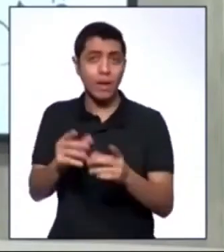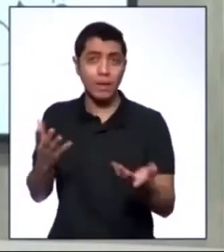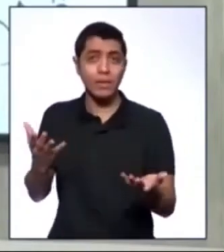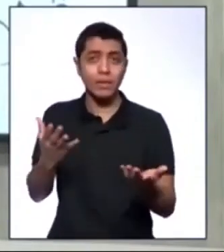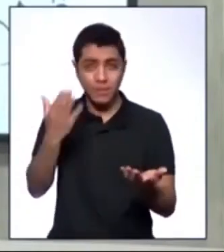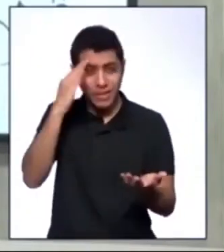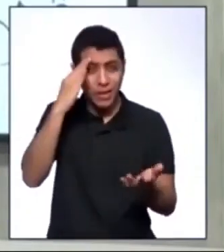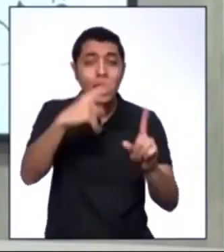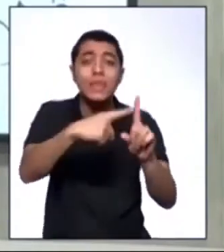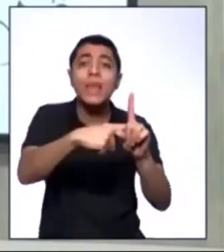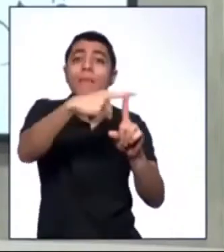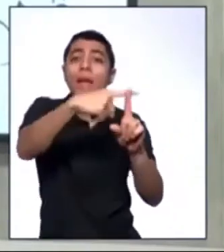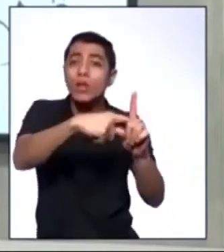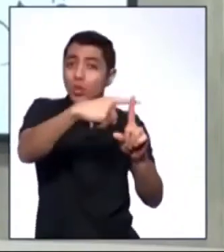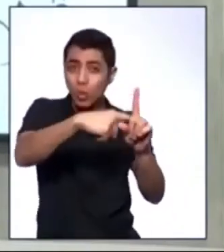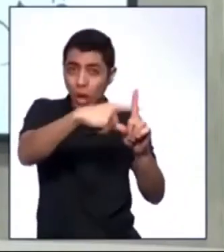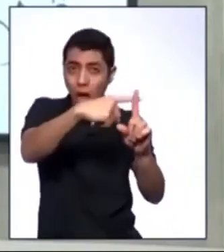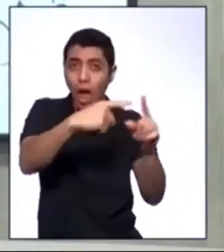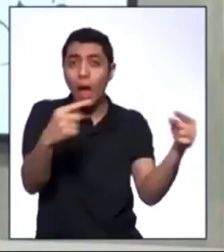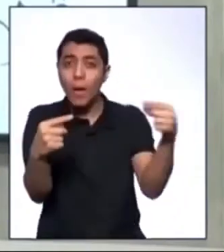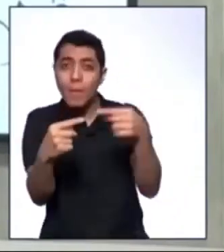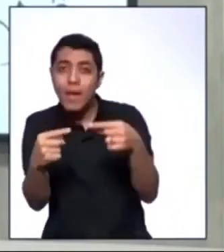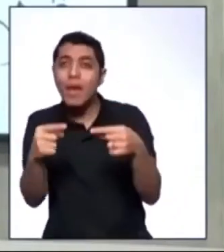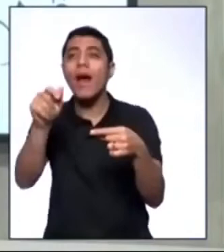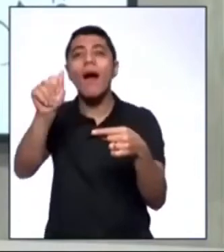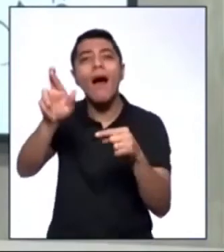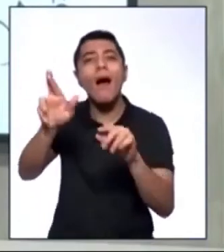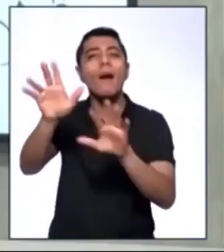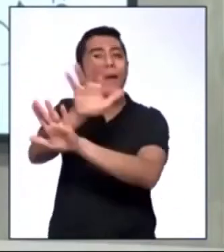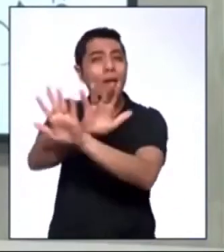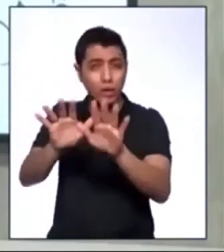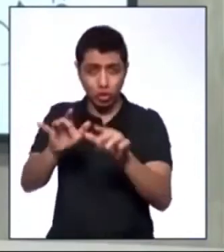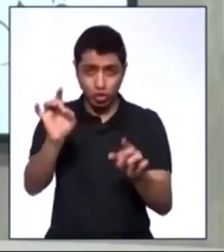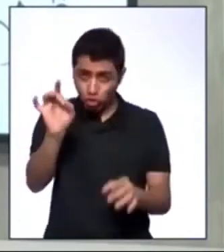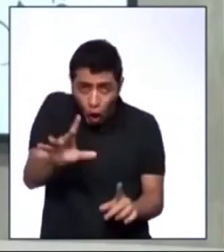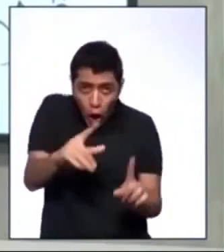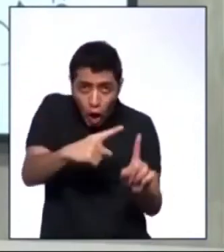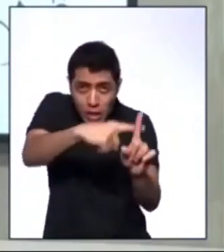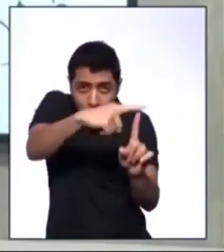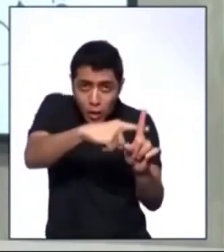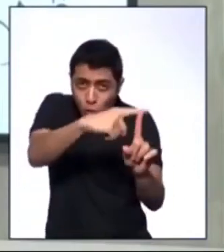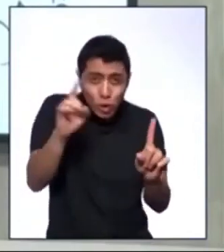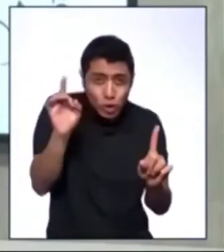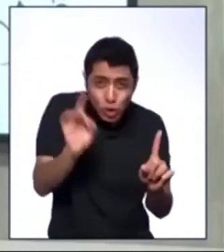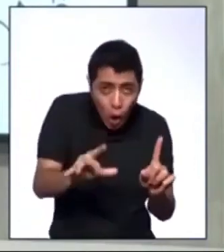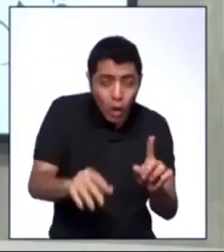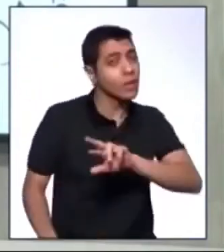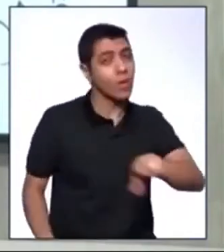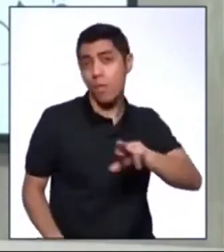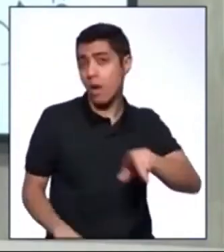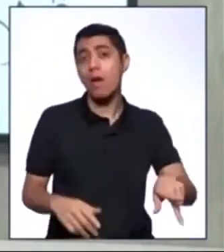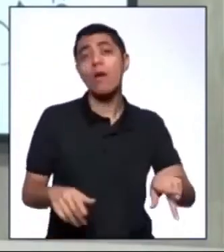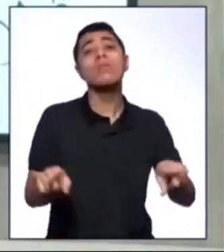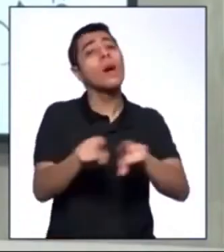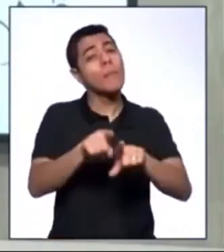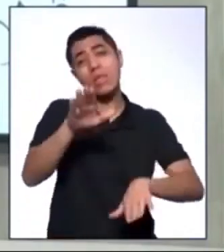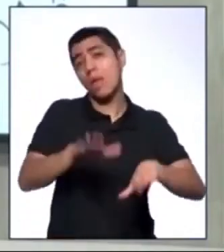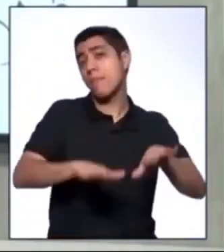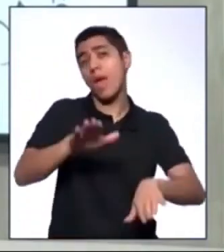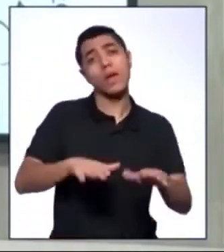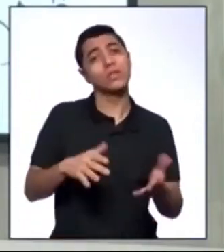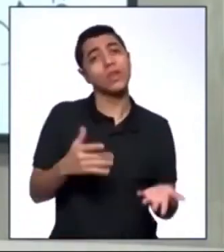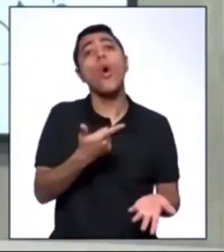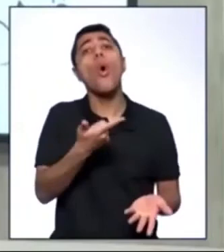explica a umidade relativa do ar. A atuação de massas de ar, a densidade hídrica, a vegetação. Então,